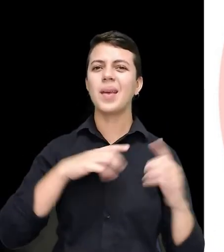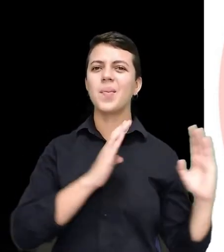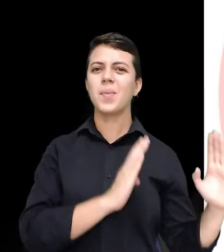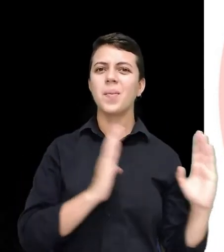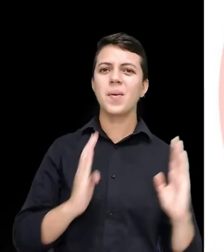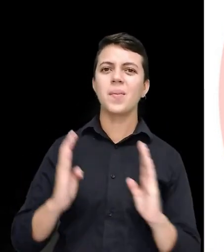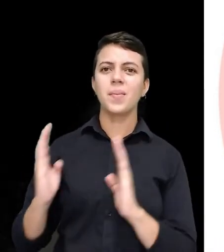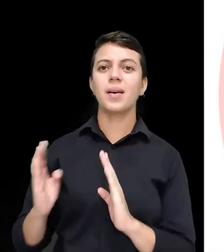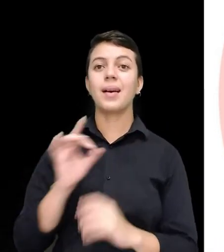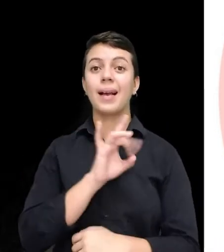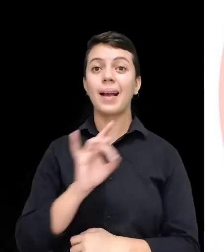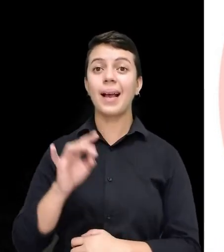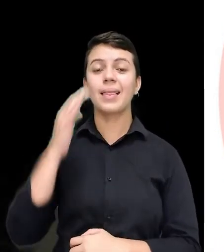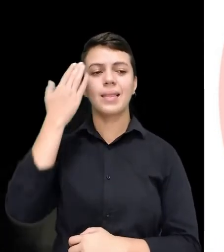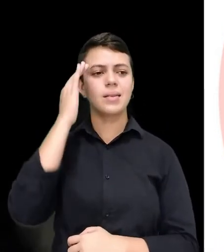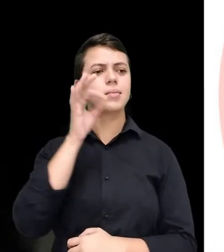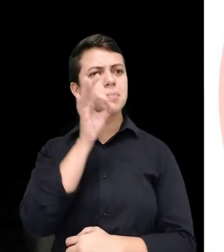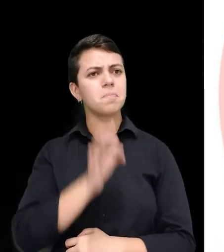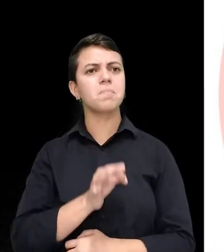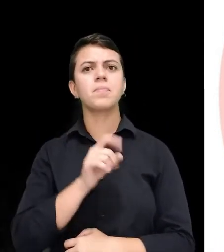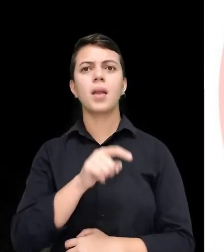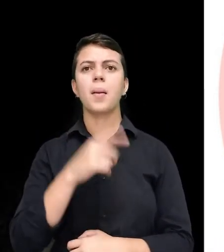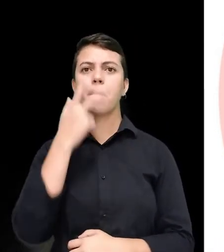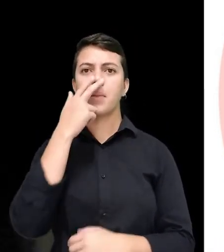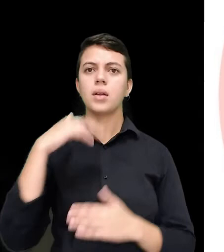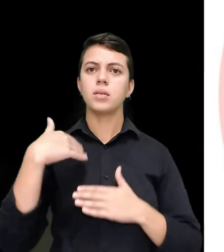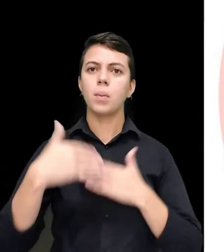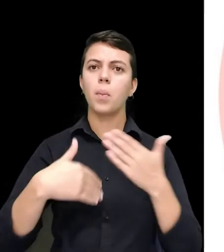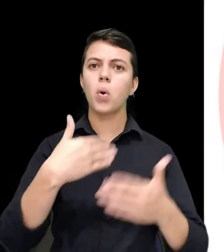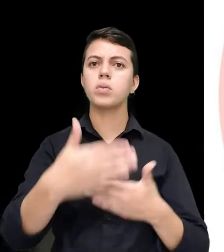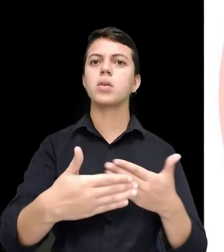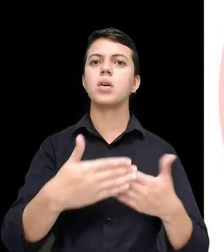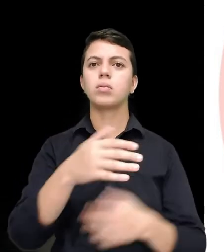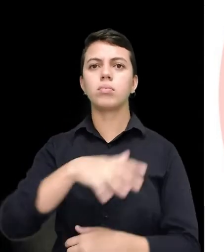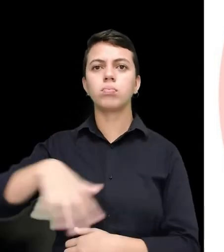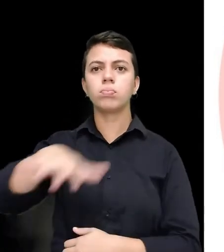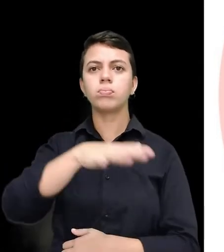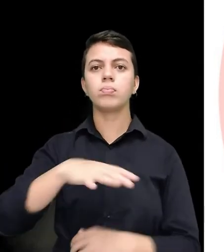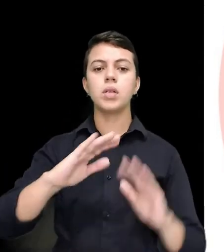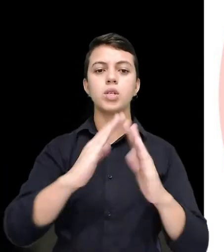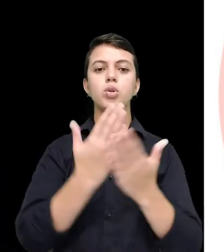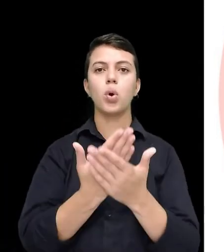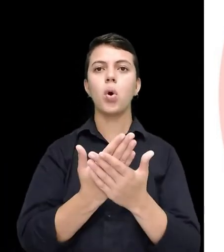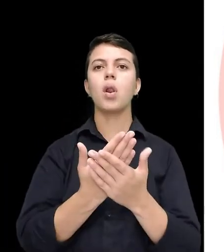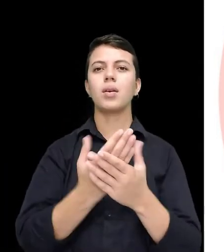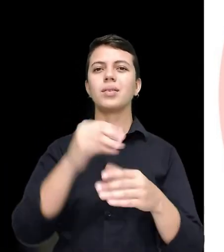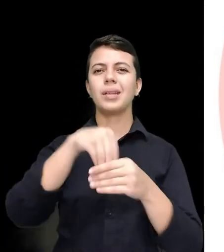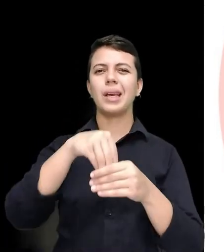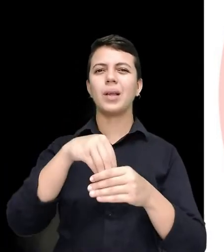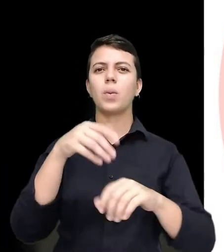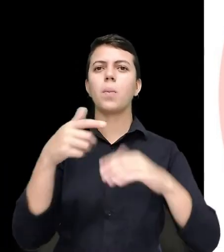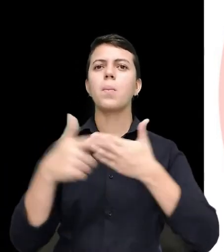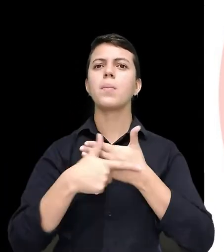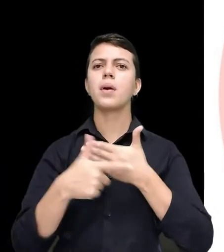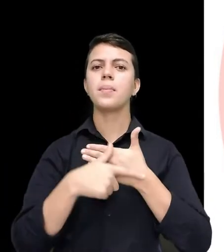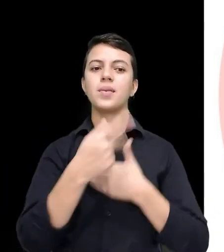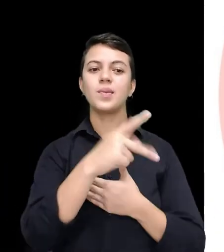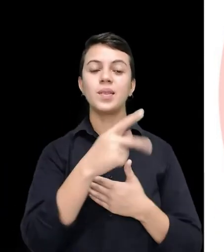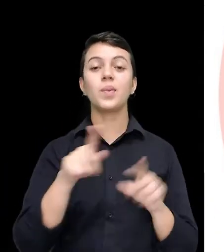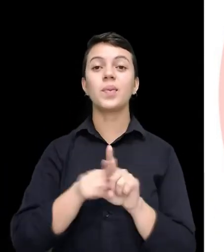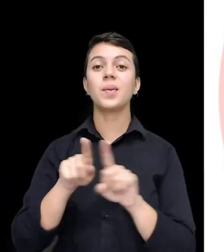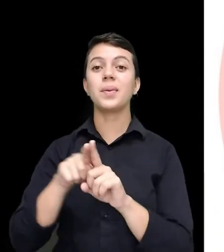gente compreender como se dá esse processo de compreensão do papel da escola, do conceito